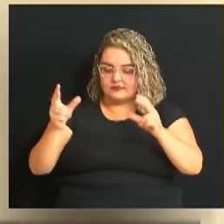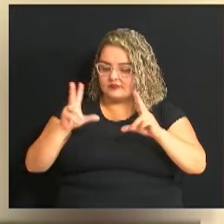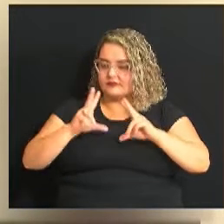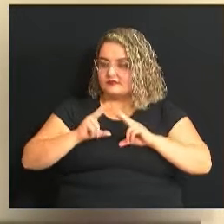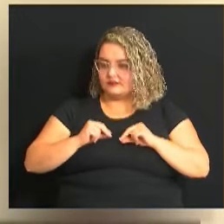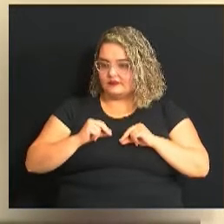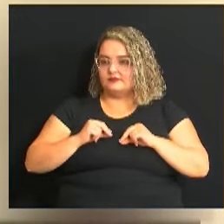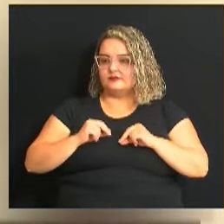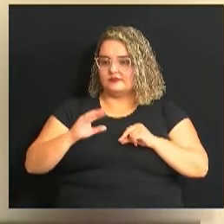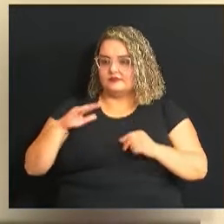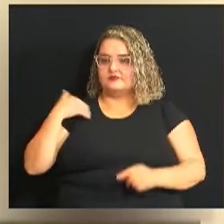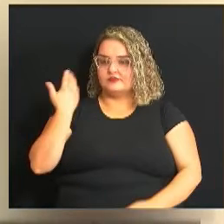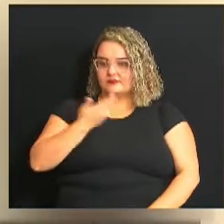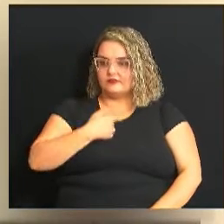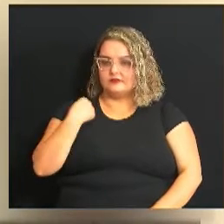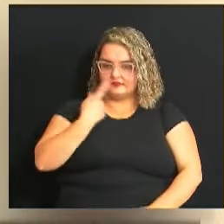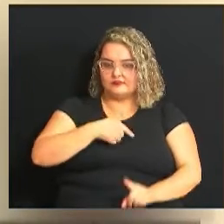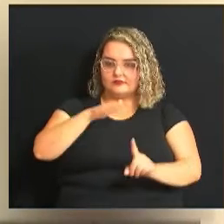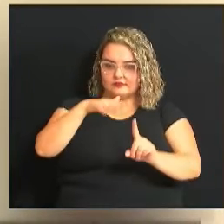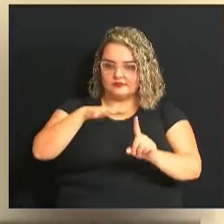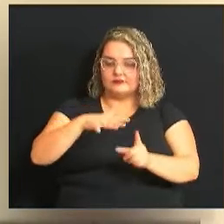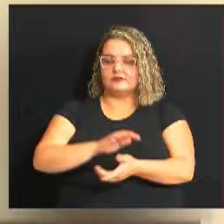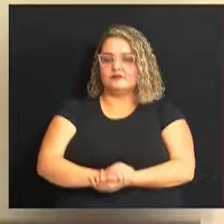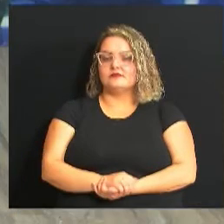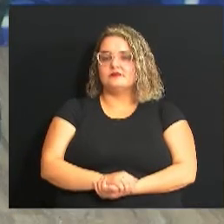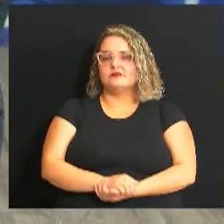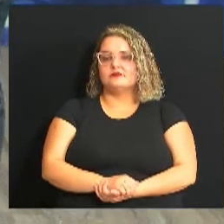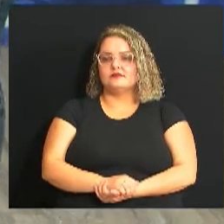a nossa admiração.